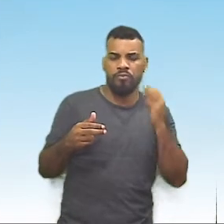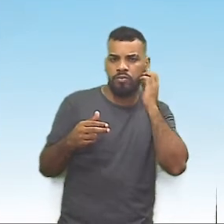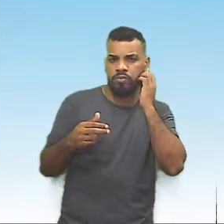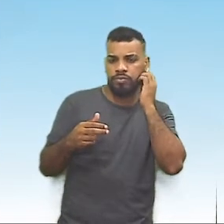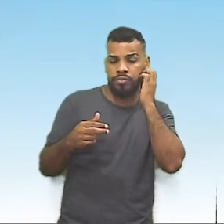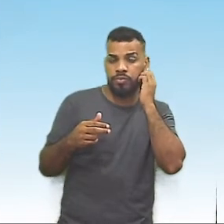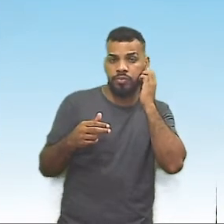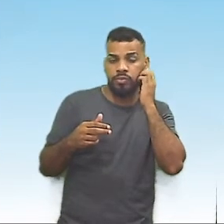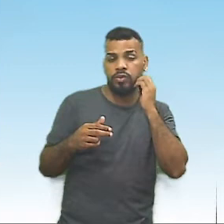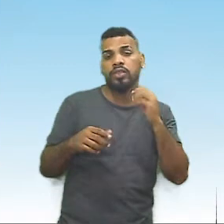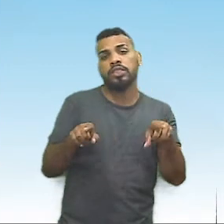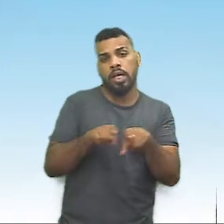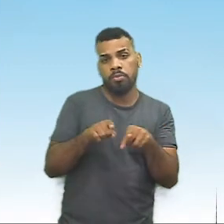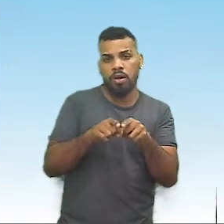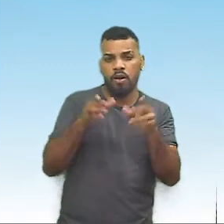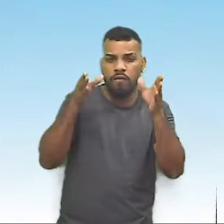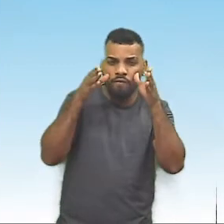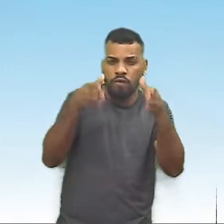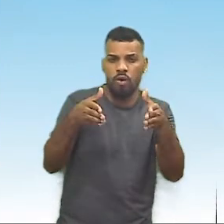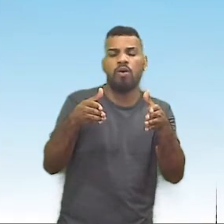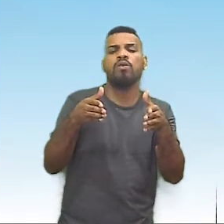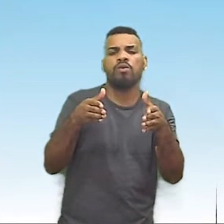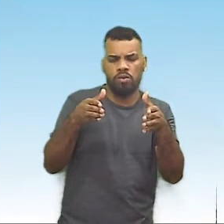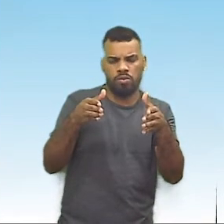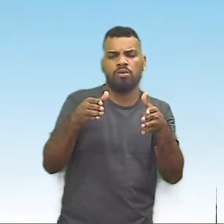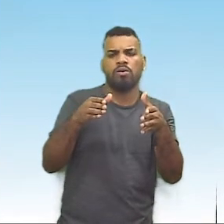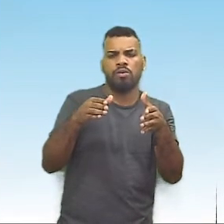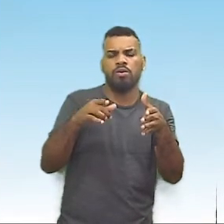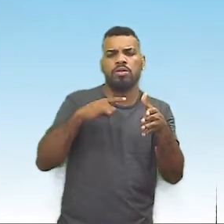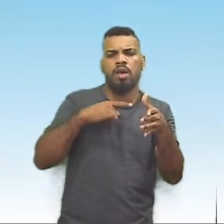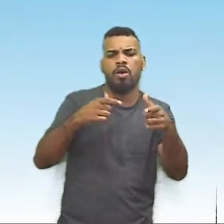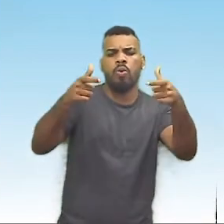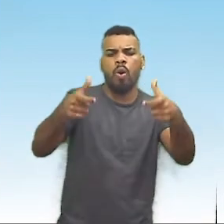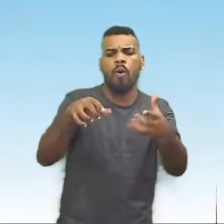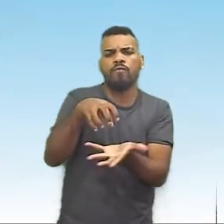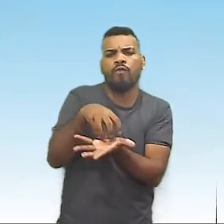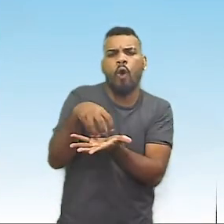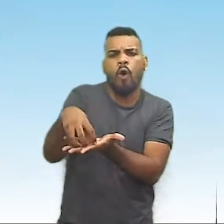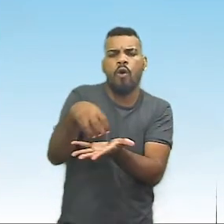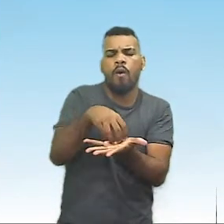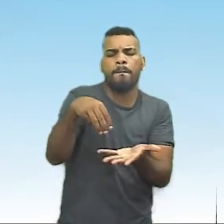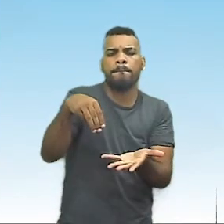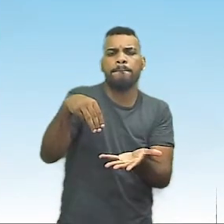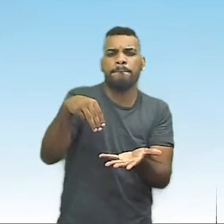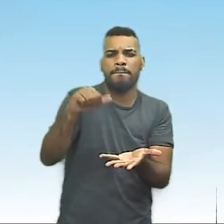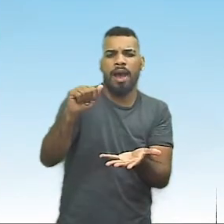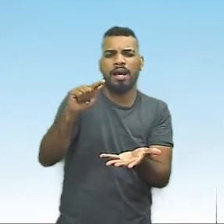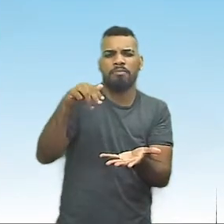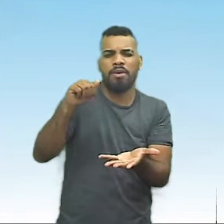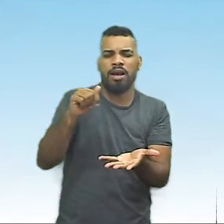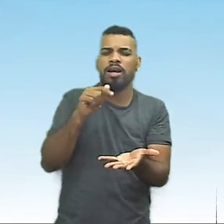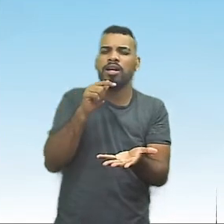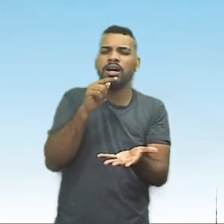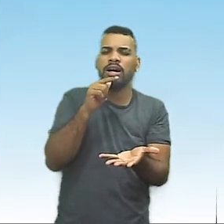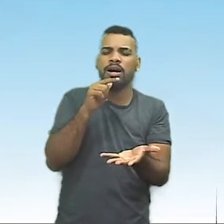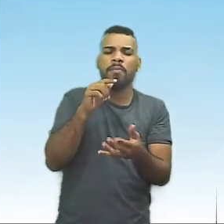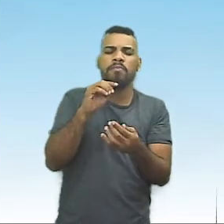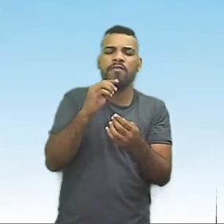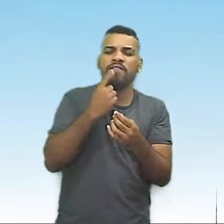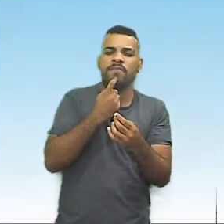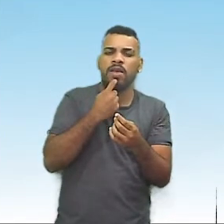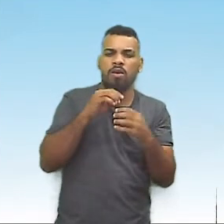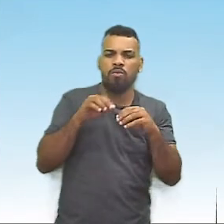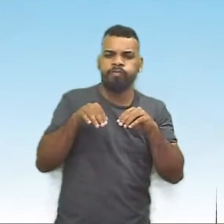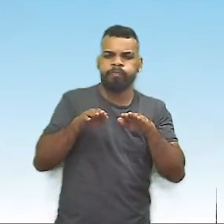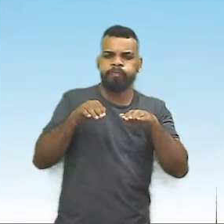tem focos de magma quentes que estão frequentemente associados com águas termais que